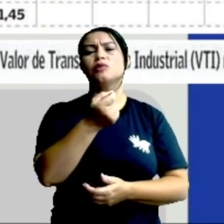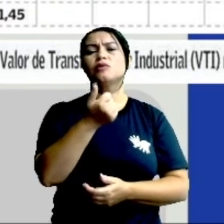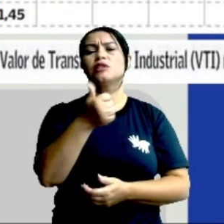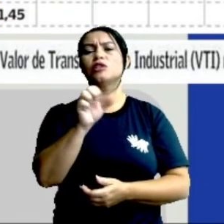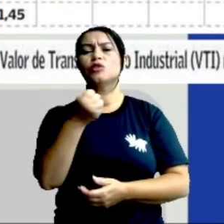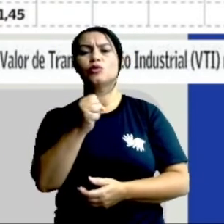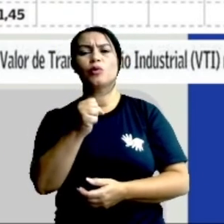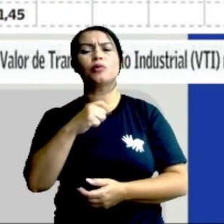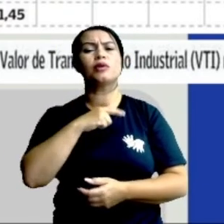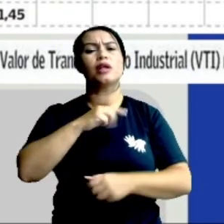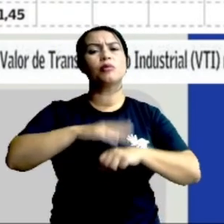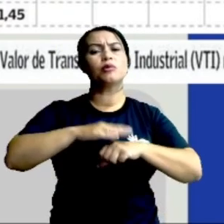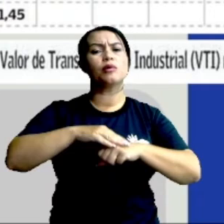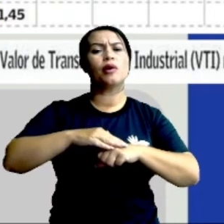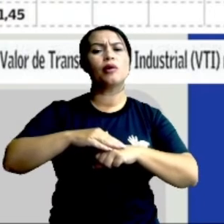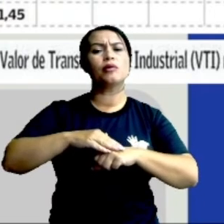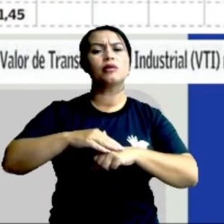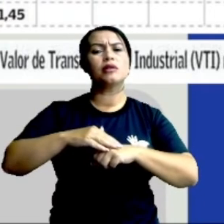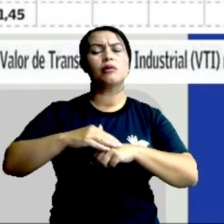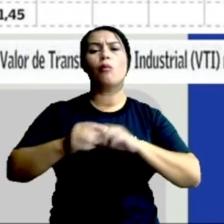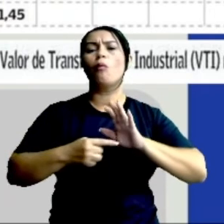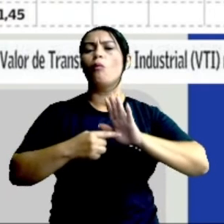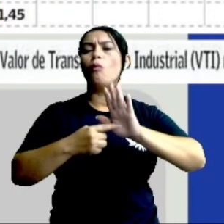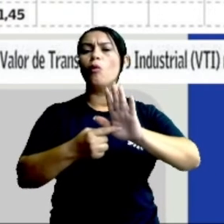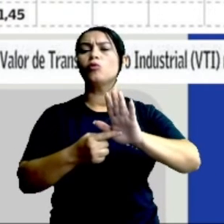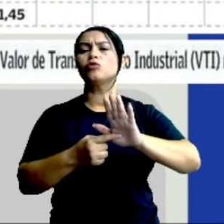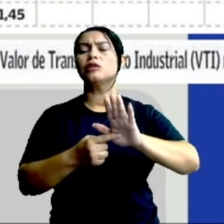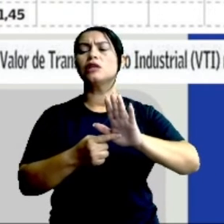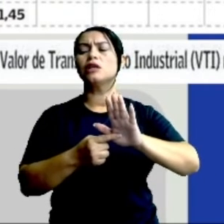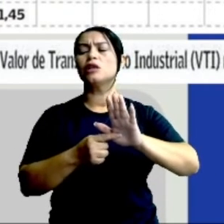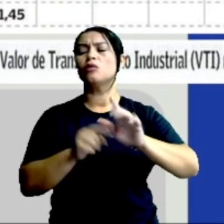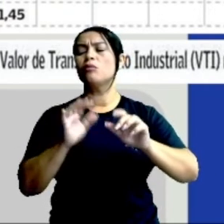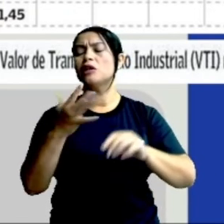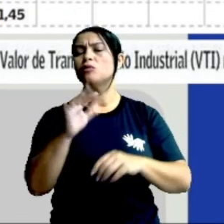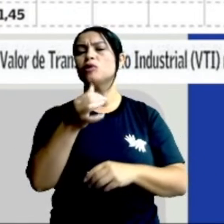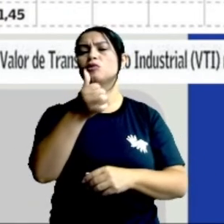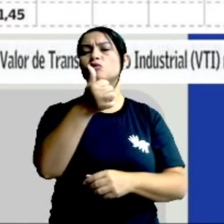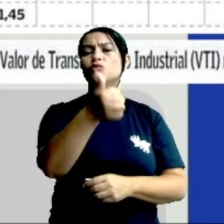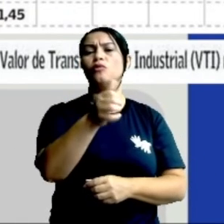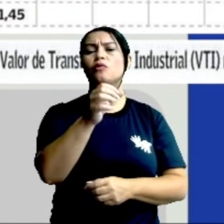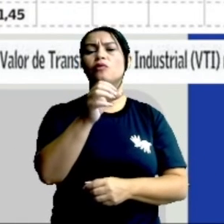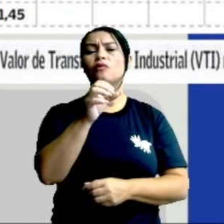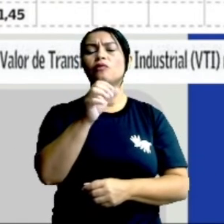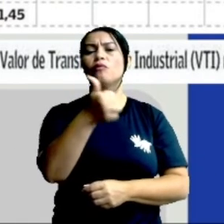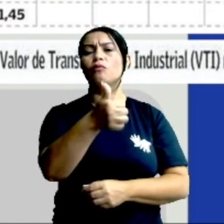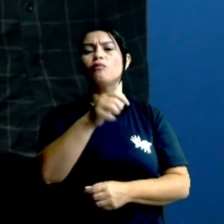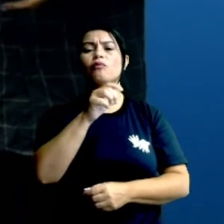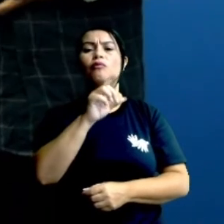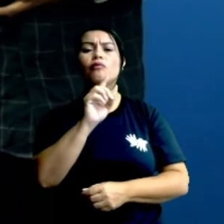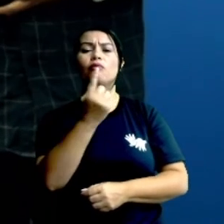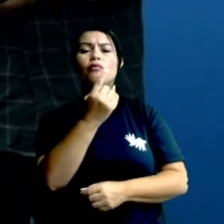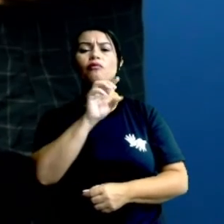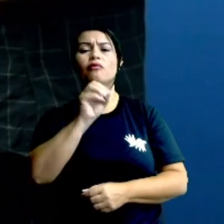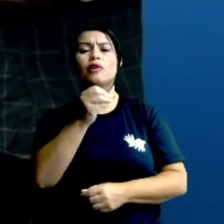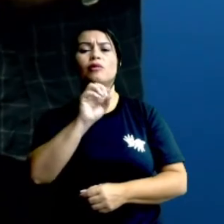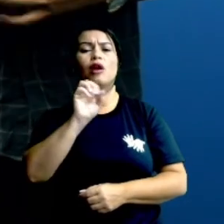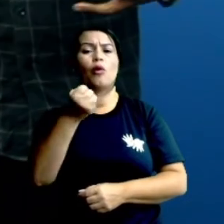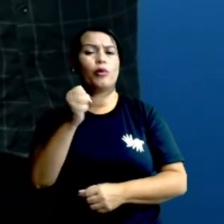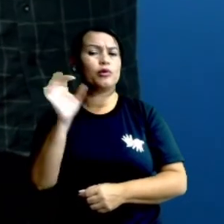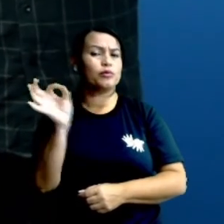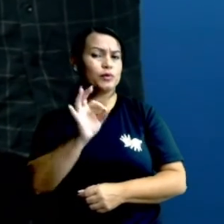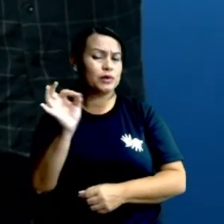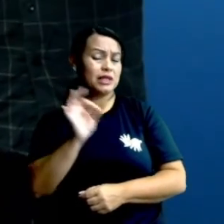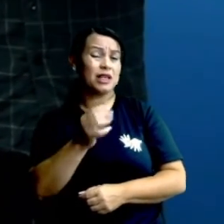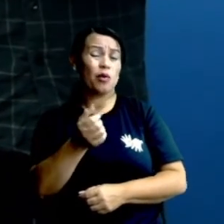com um percentual de produção industrial aí representando a fatia mundial de 1,83%, ou seja, quase 2% da produção industrial